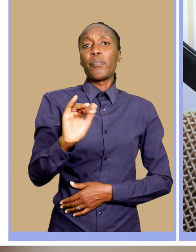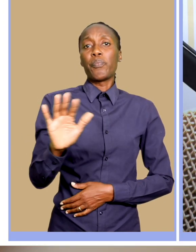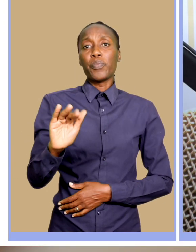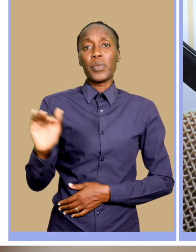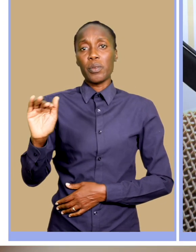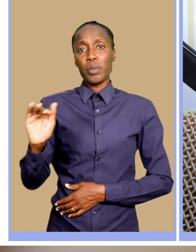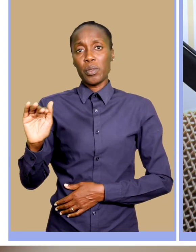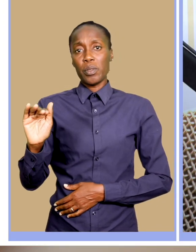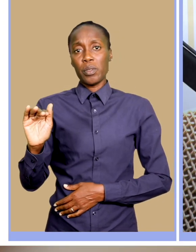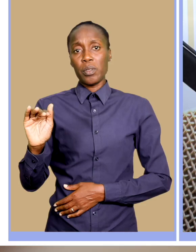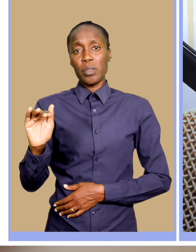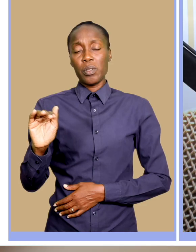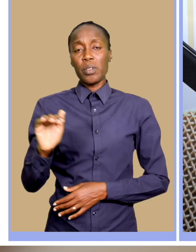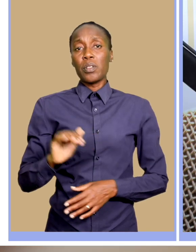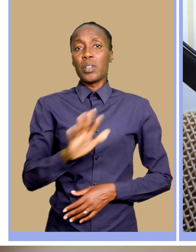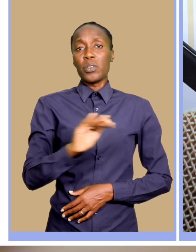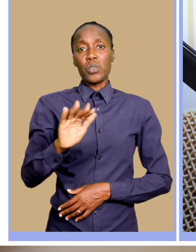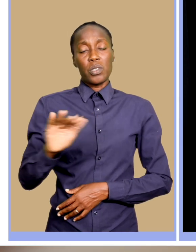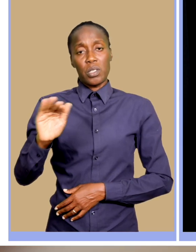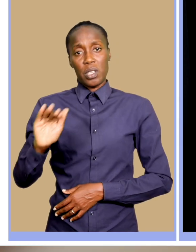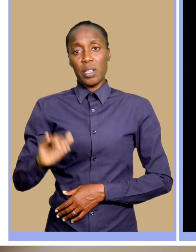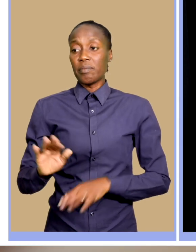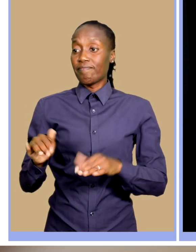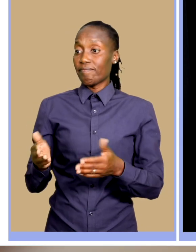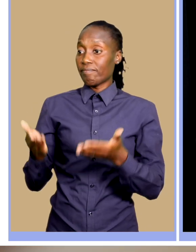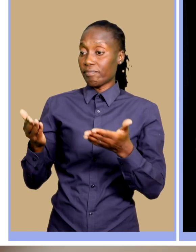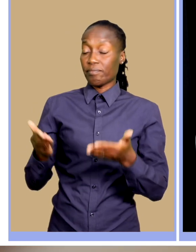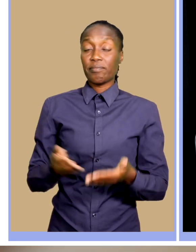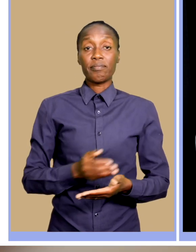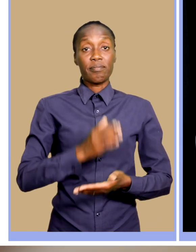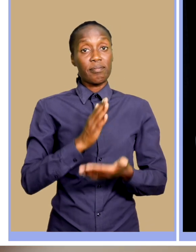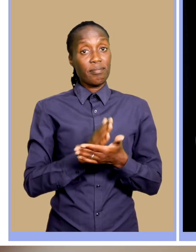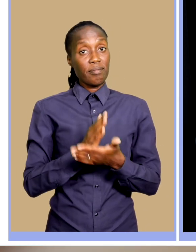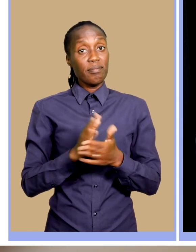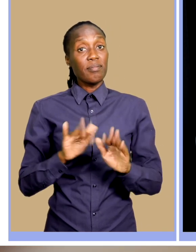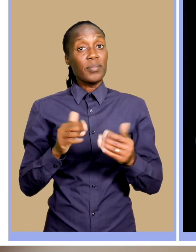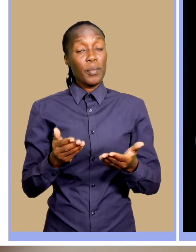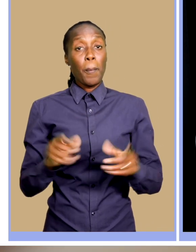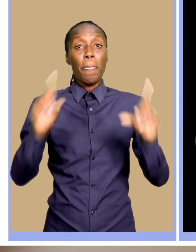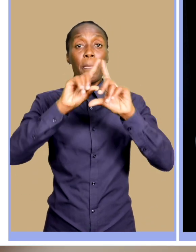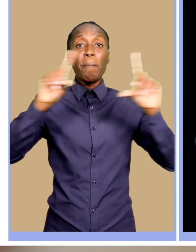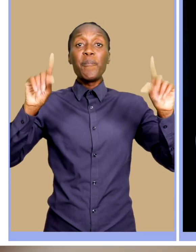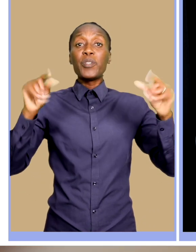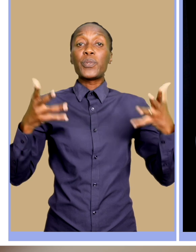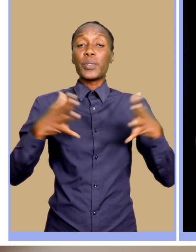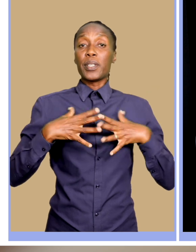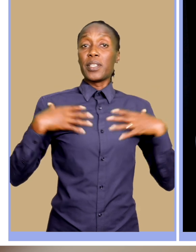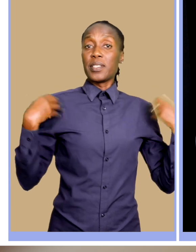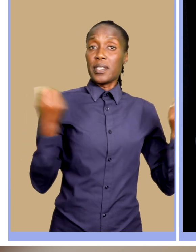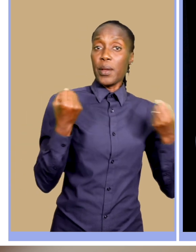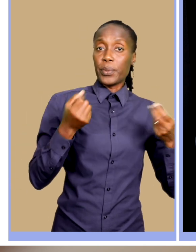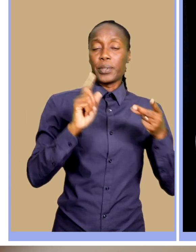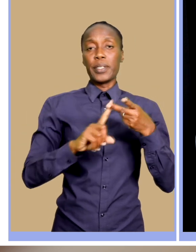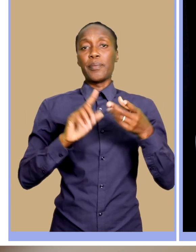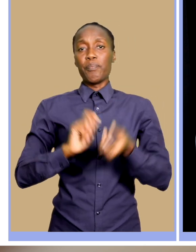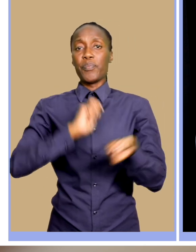também da nossa sociedade. Bom, exatamente, porque como nós estamos a falar aqui de saúde versus